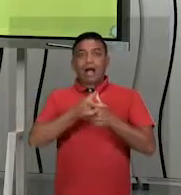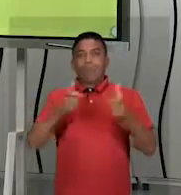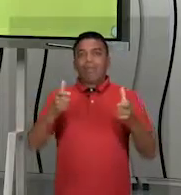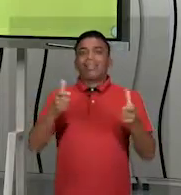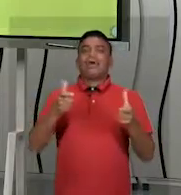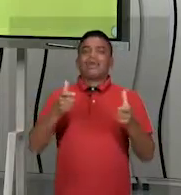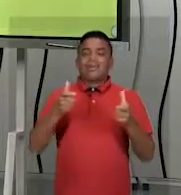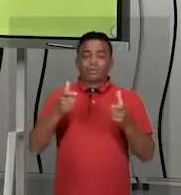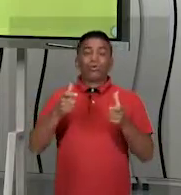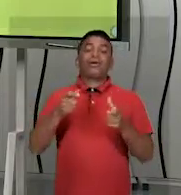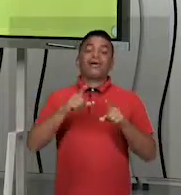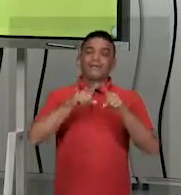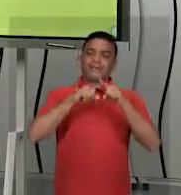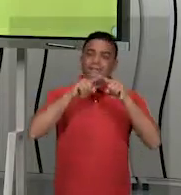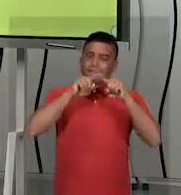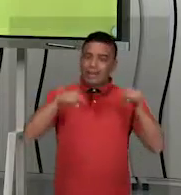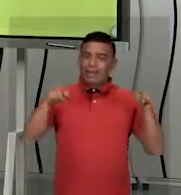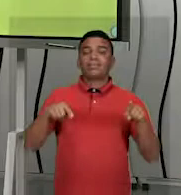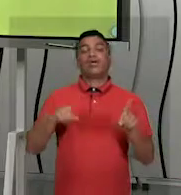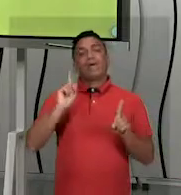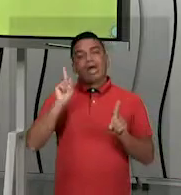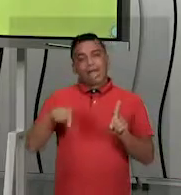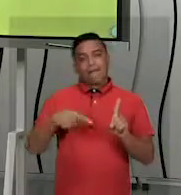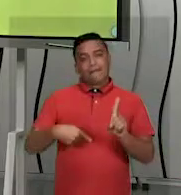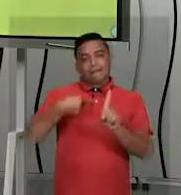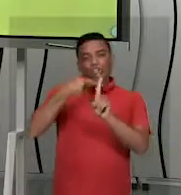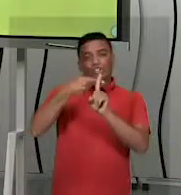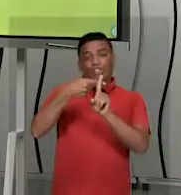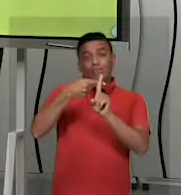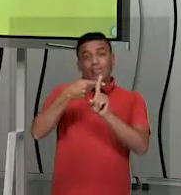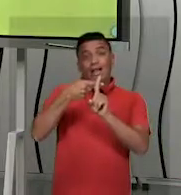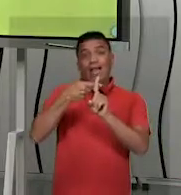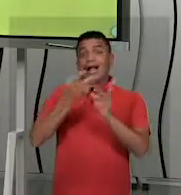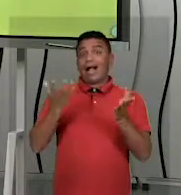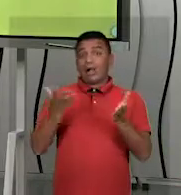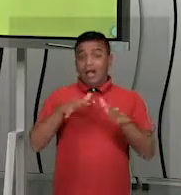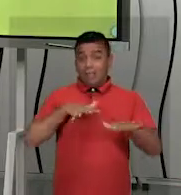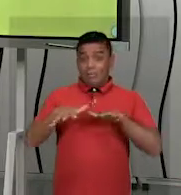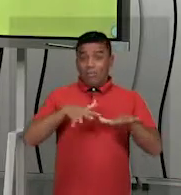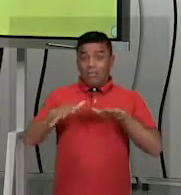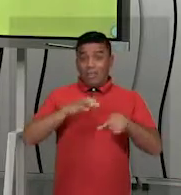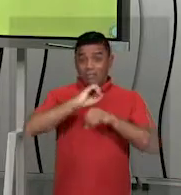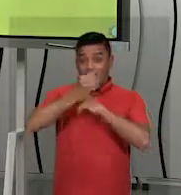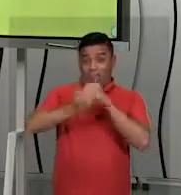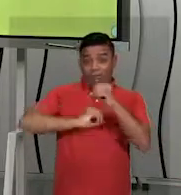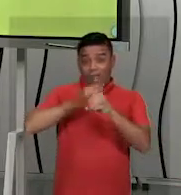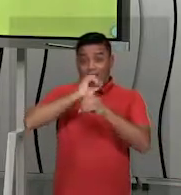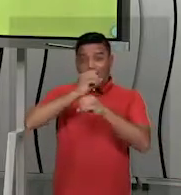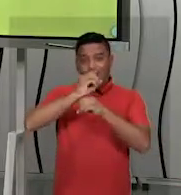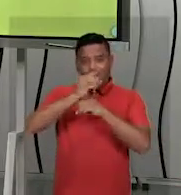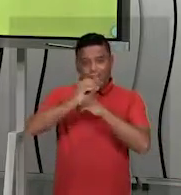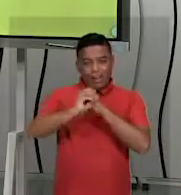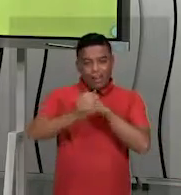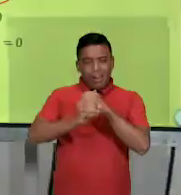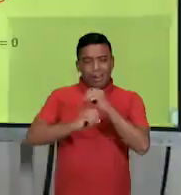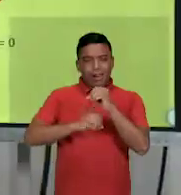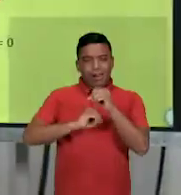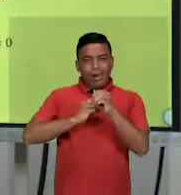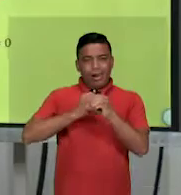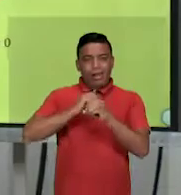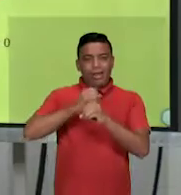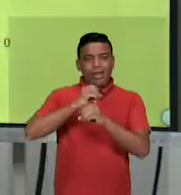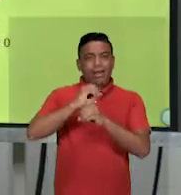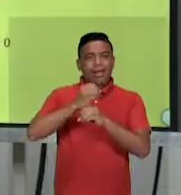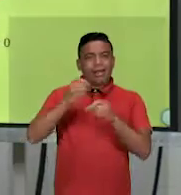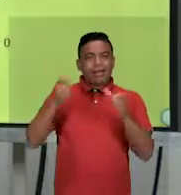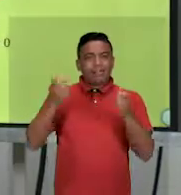variação vai ser positiva. Agora, se o corpo reduzir a sua velocidade, a sua energia cinética, nós teremos